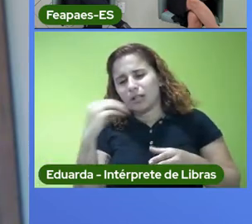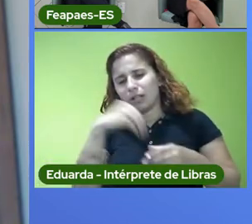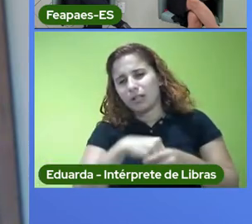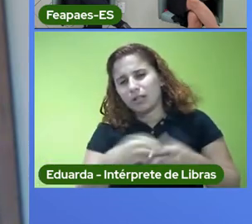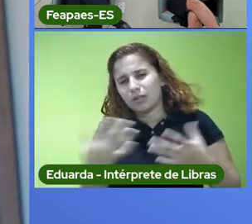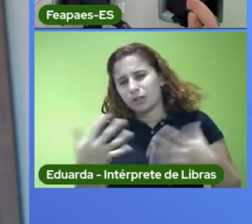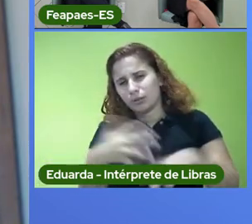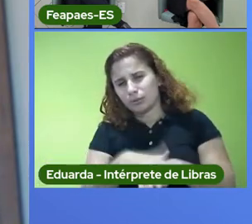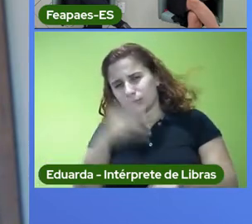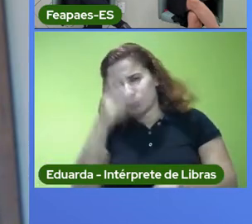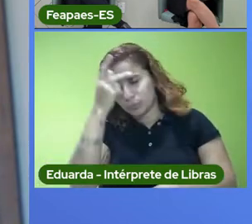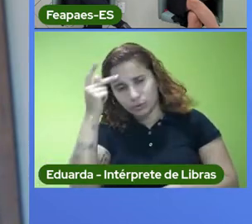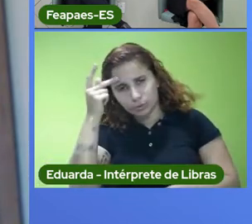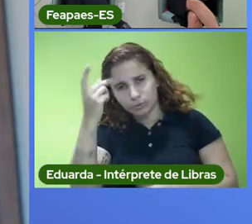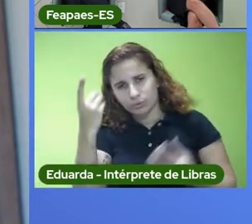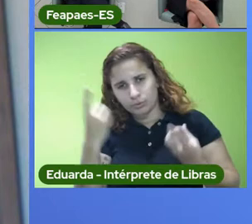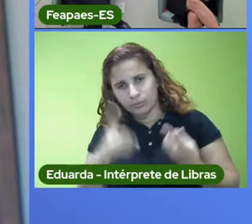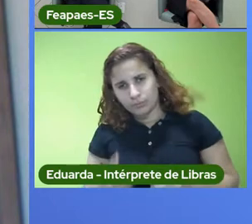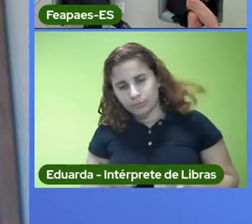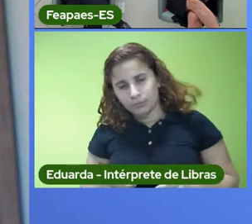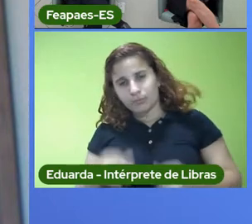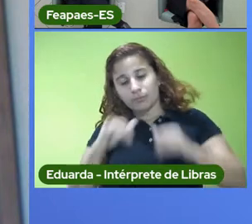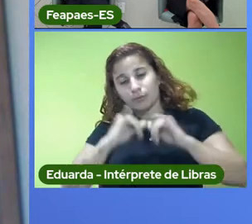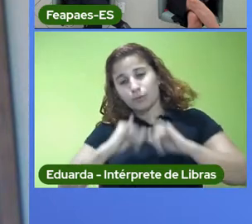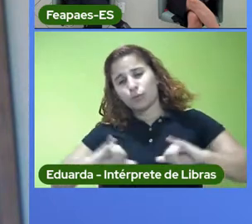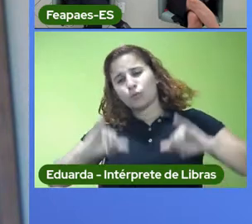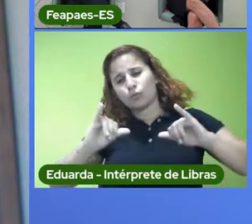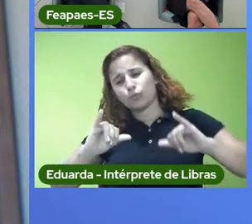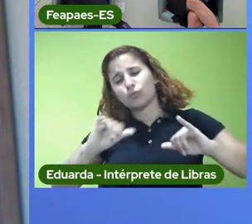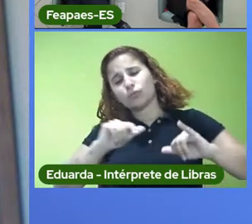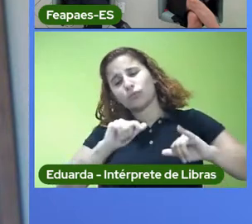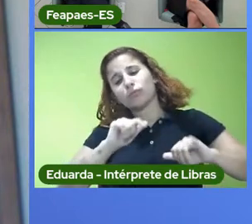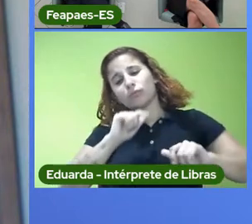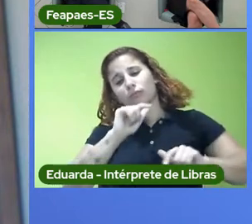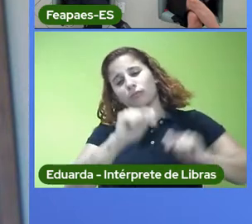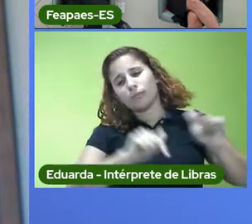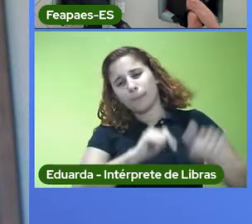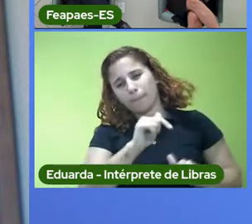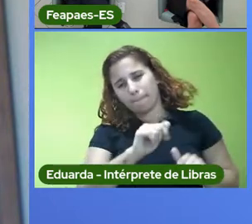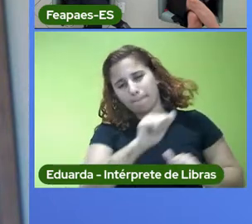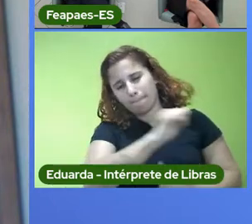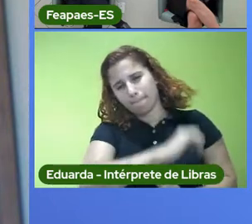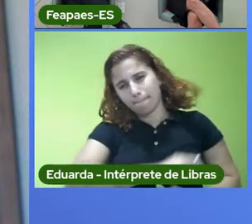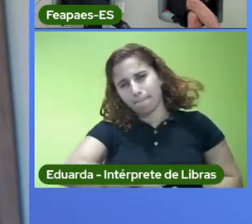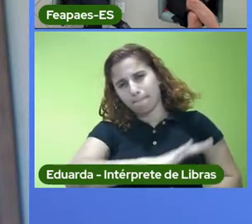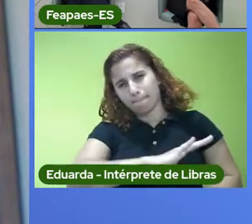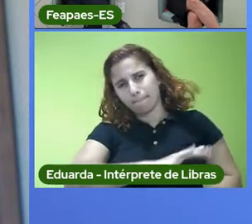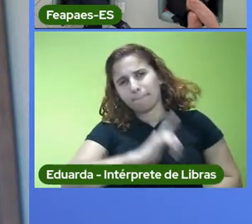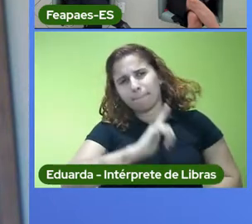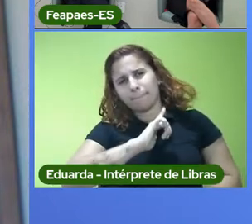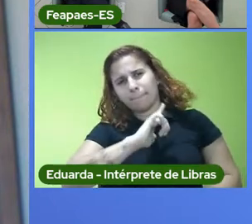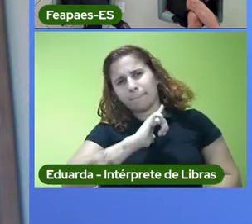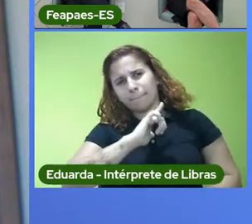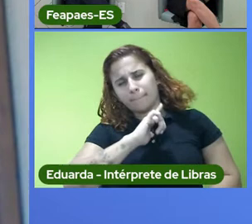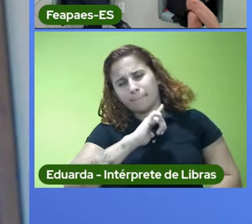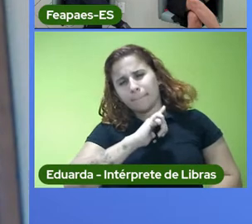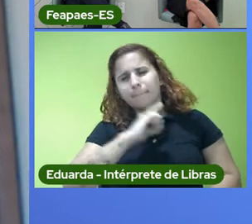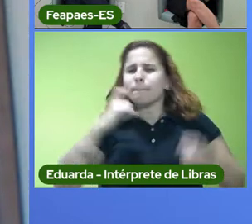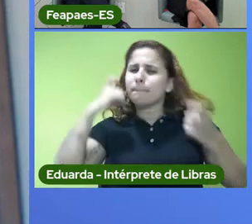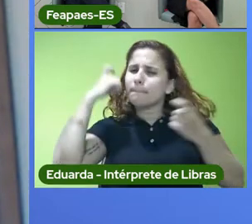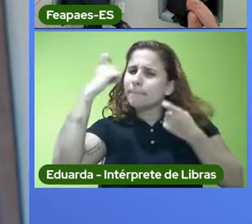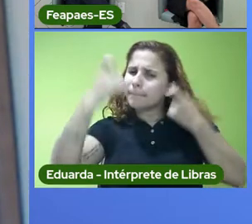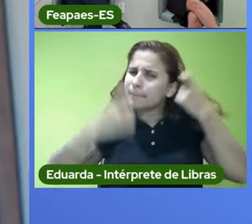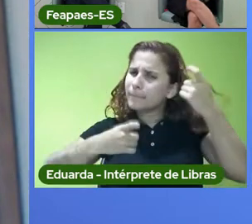deficiência no mundo do trabalho. E aí isso passa, obviamente, né, pelas preocupações que são